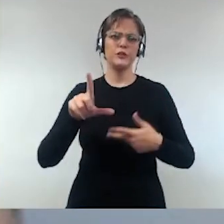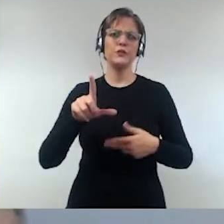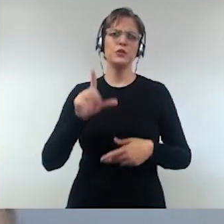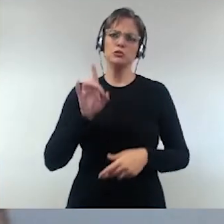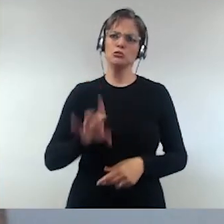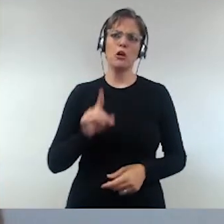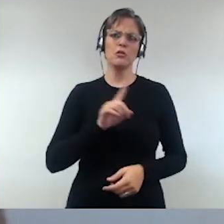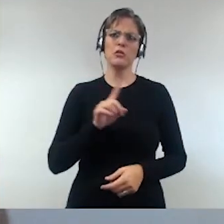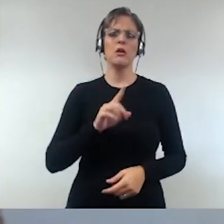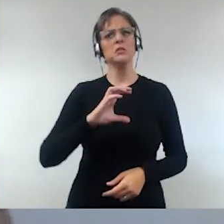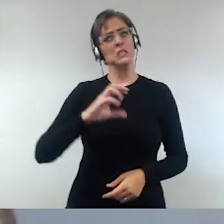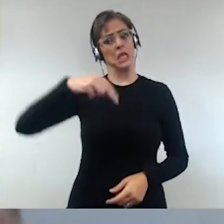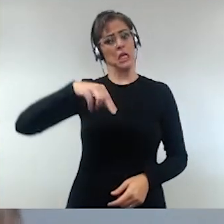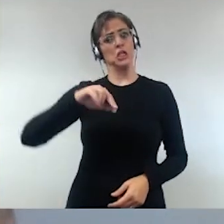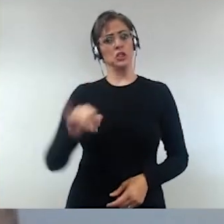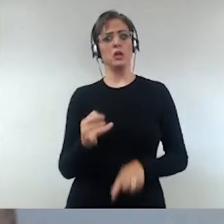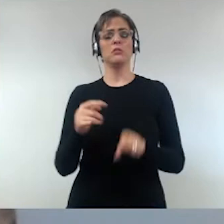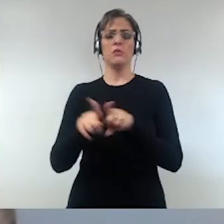aí pelo CNJ,